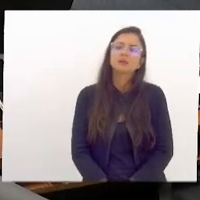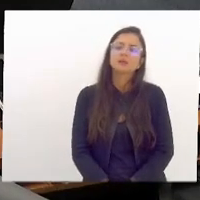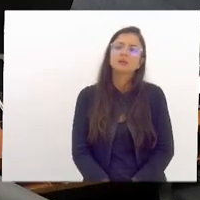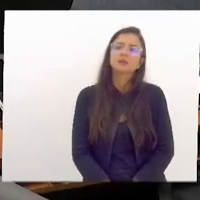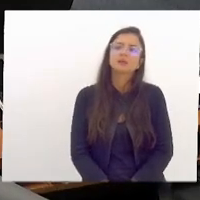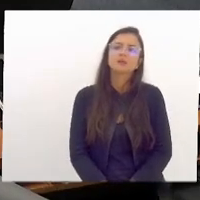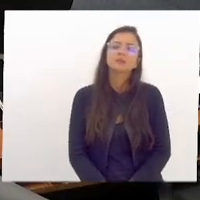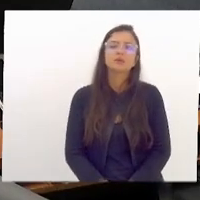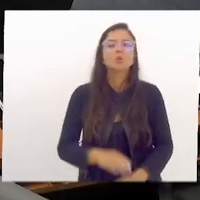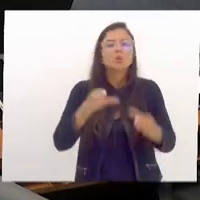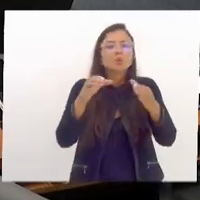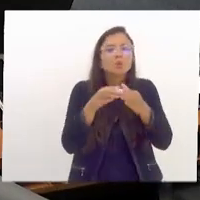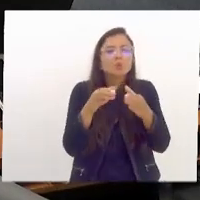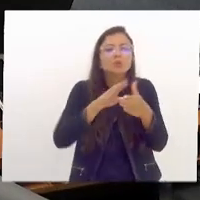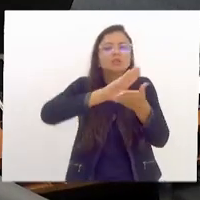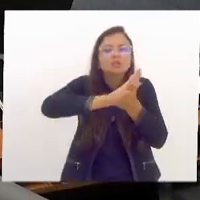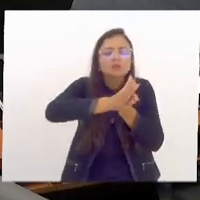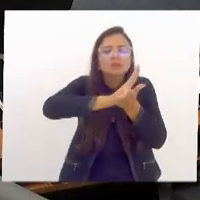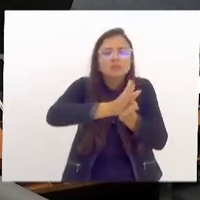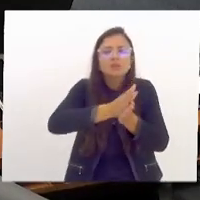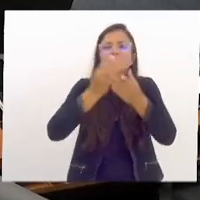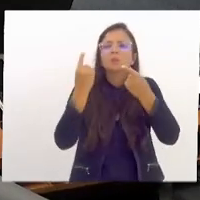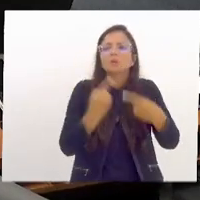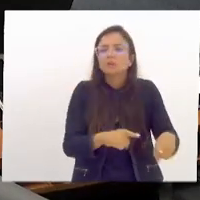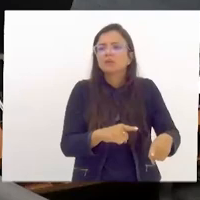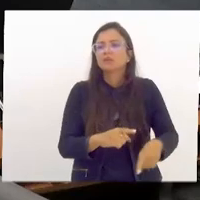Comissão de Combate à Discriminação.